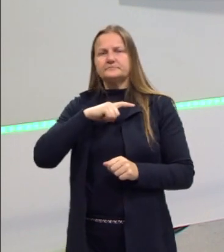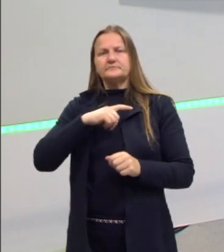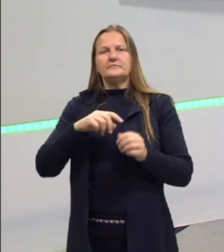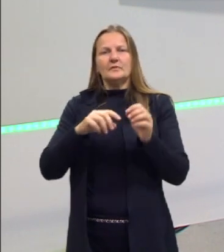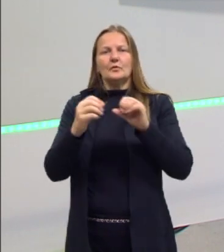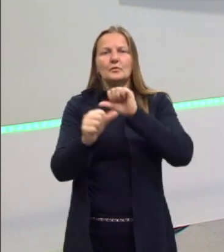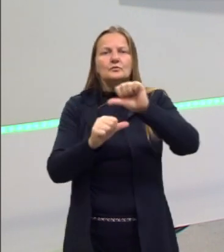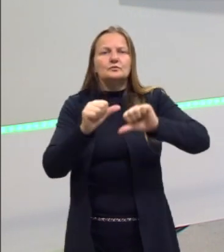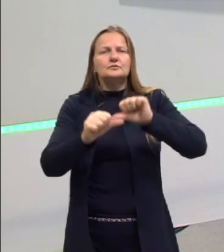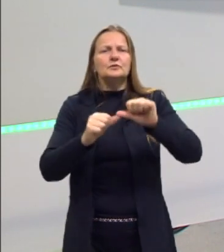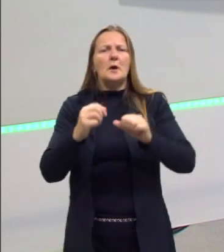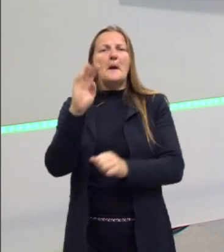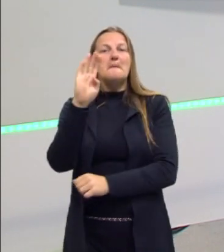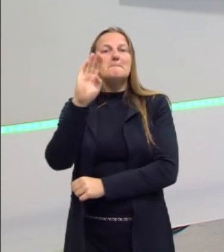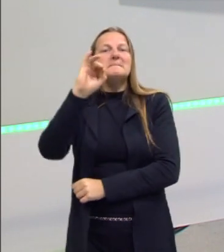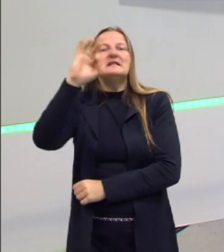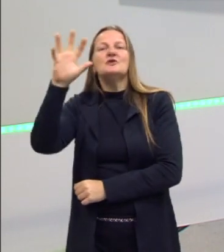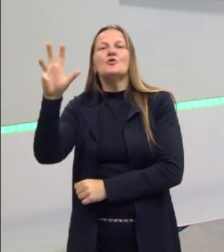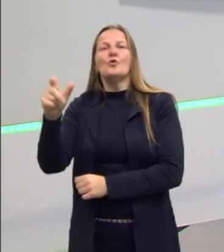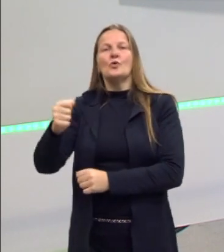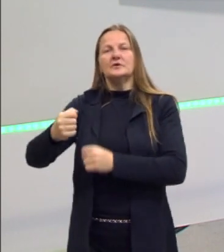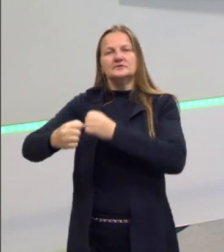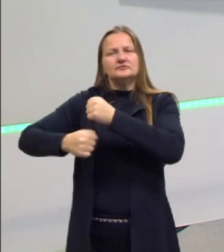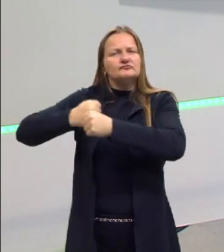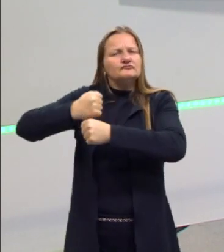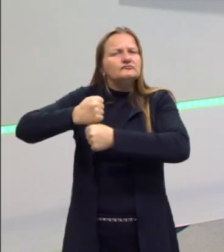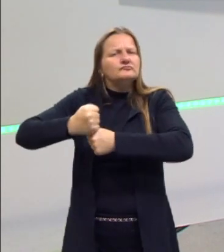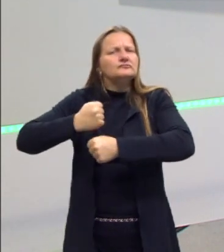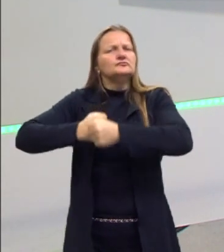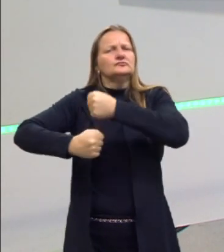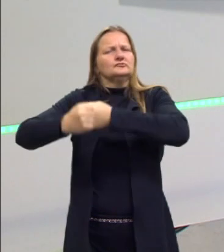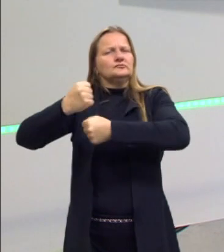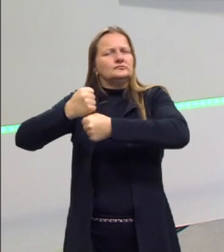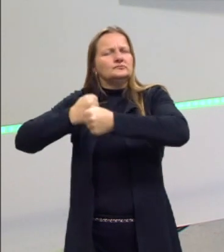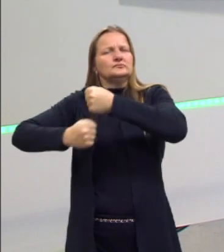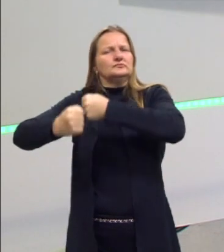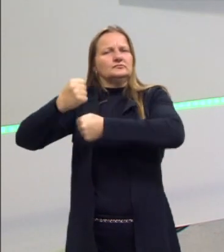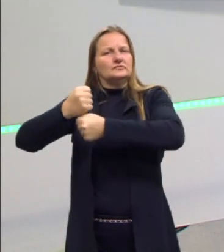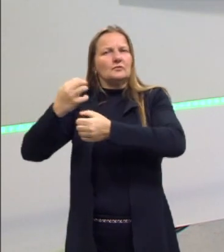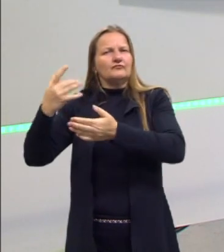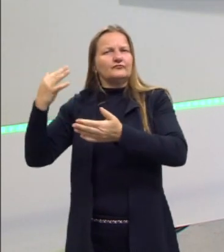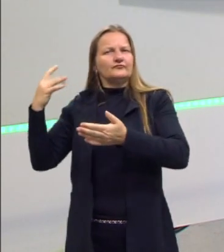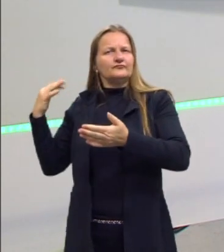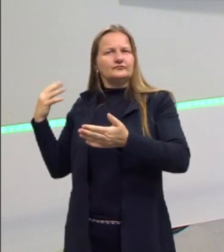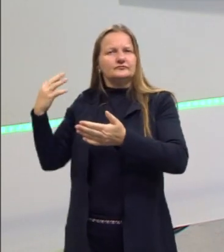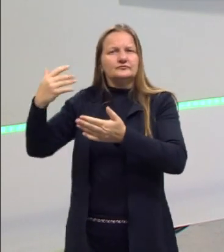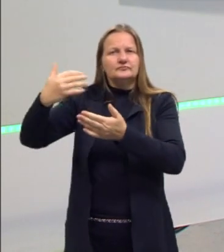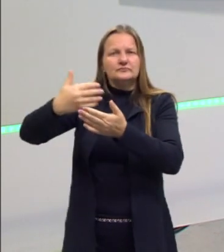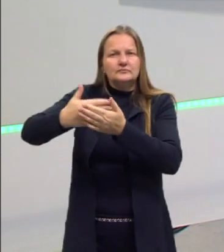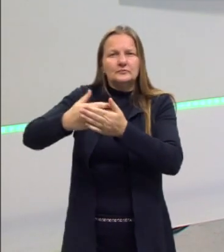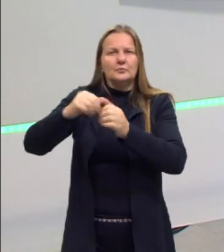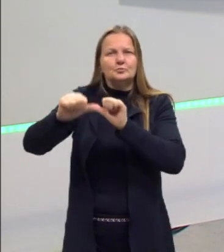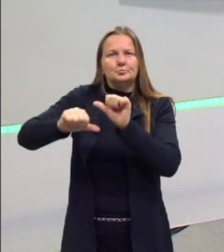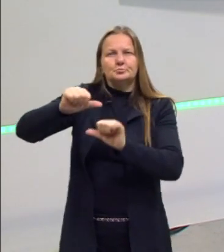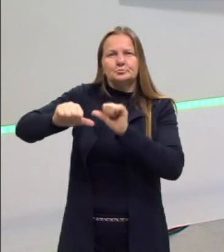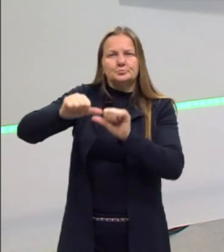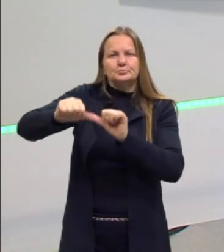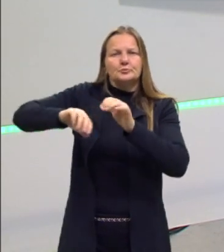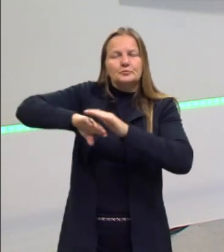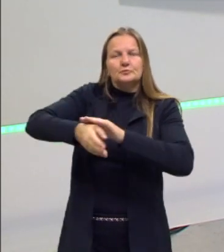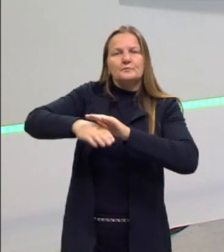durante bilhões de anos e devido essas modificações que o planeta sofre né grandes